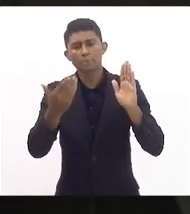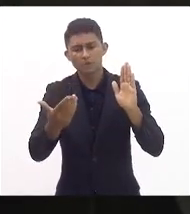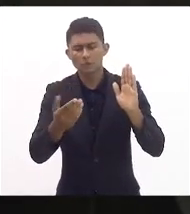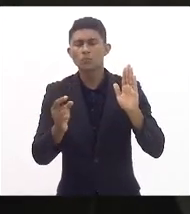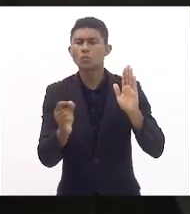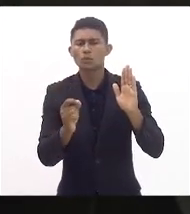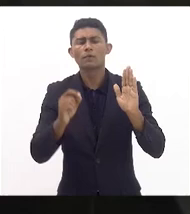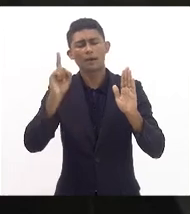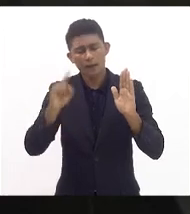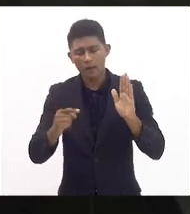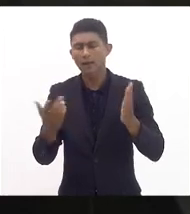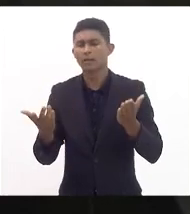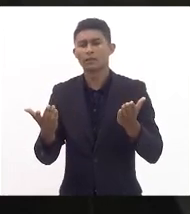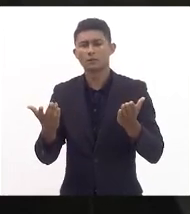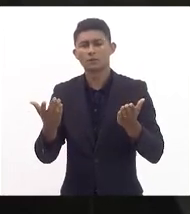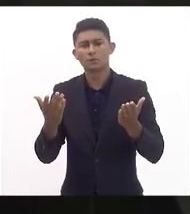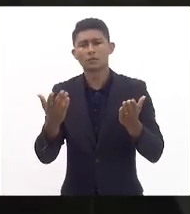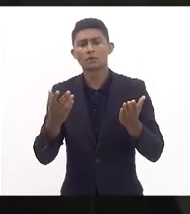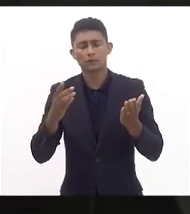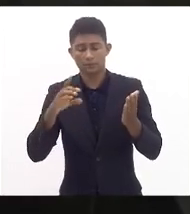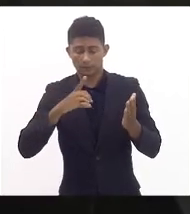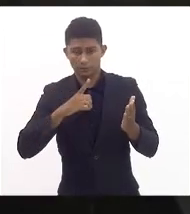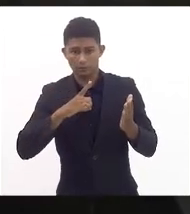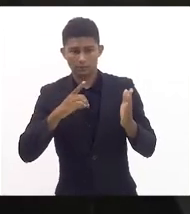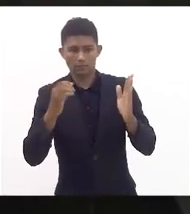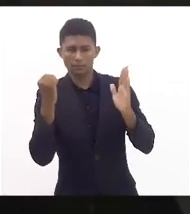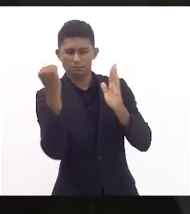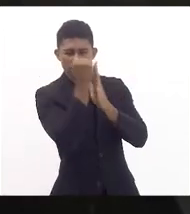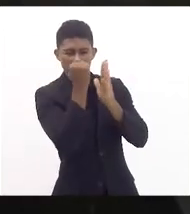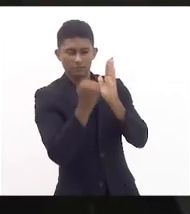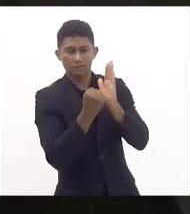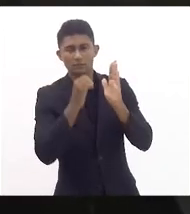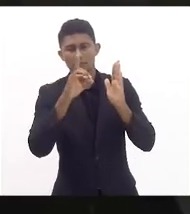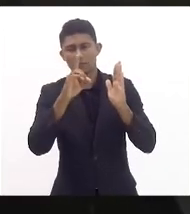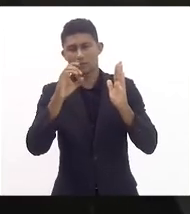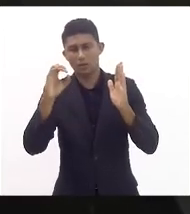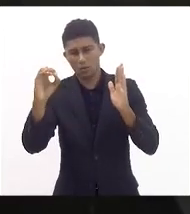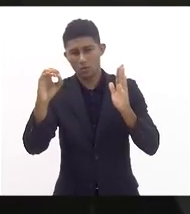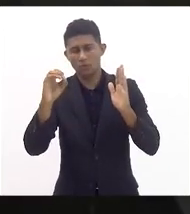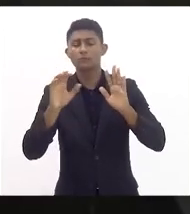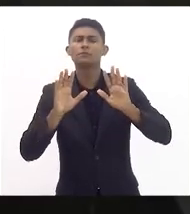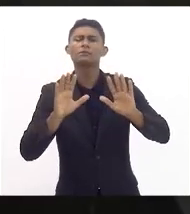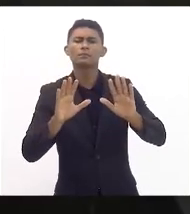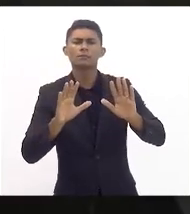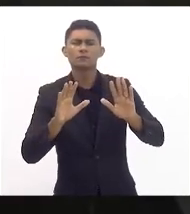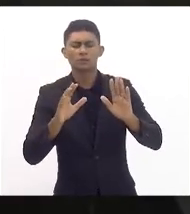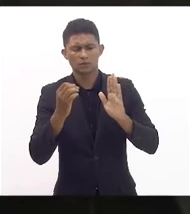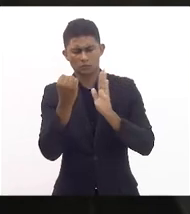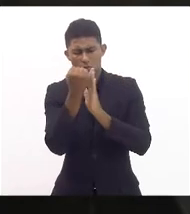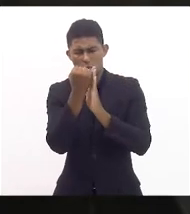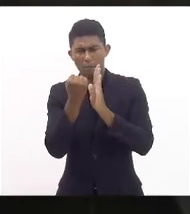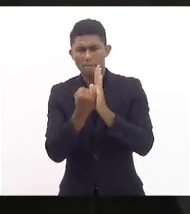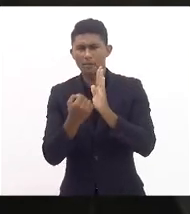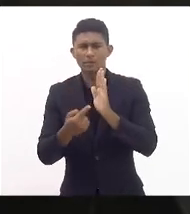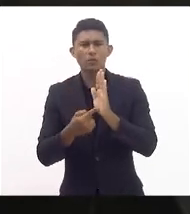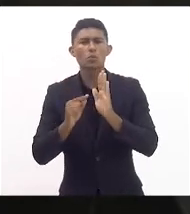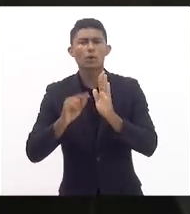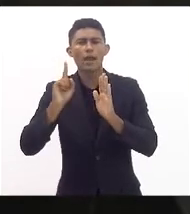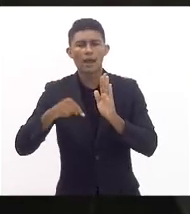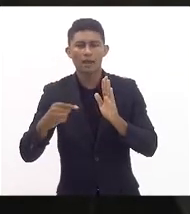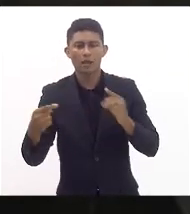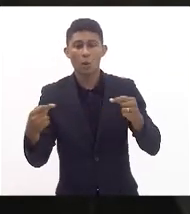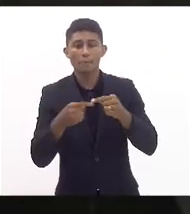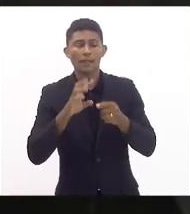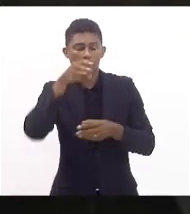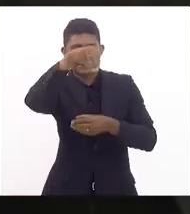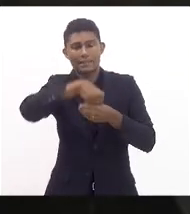proposição pública, ele é publicado no Diário Oficial, mas o ofício, ele é um documento interno. O